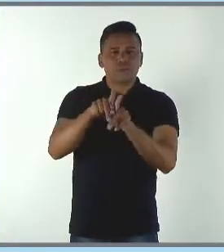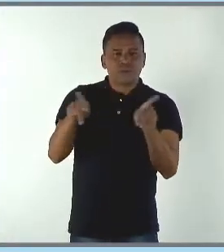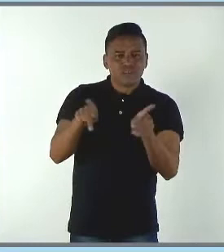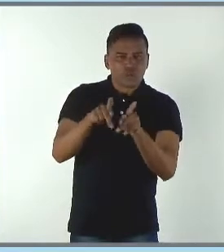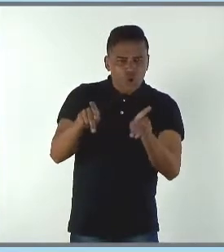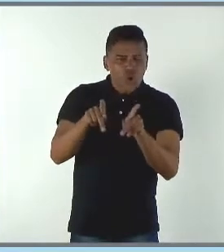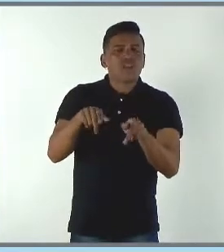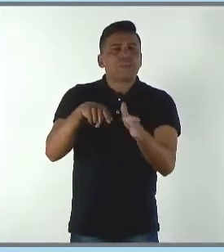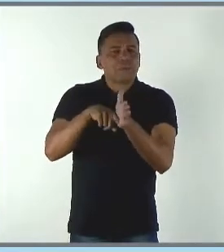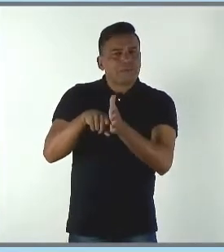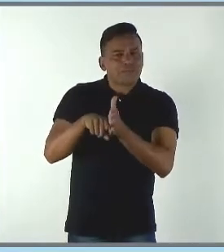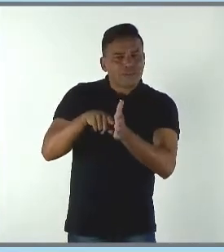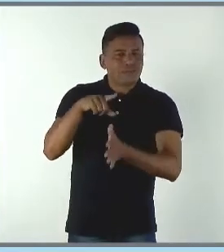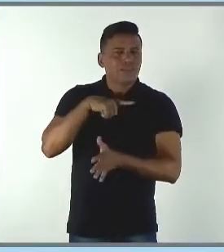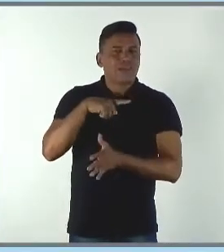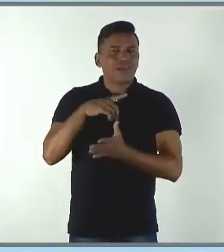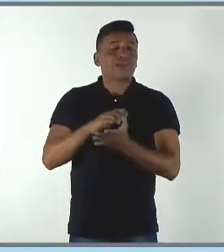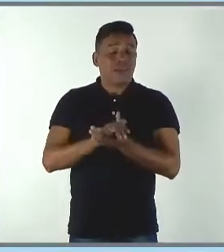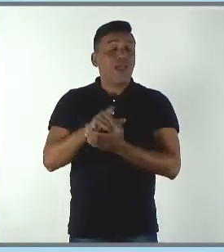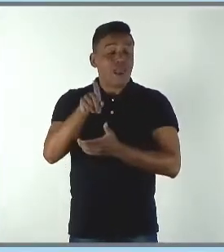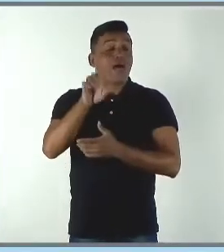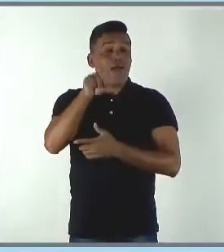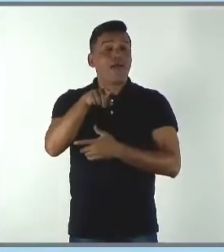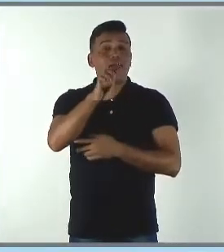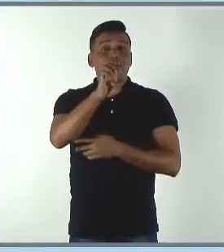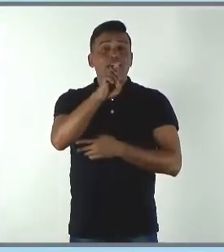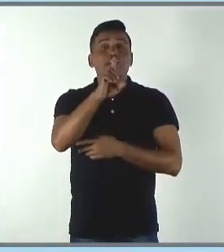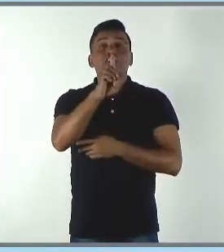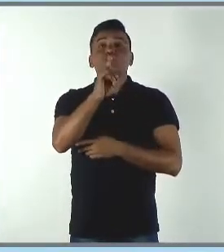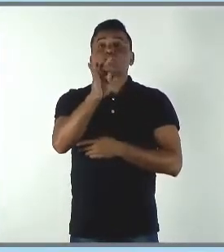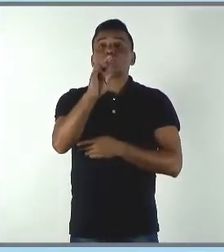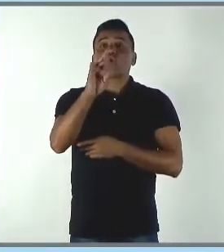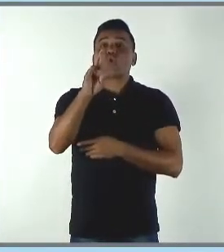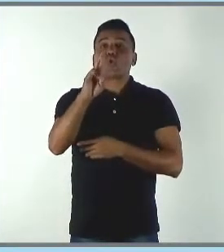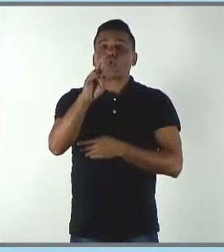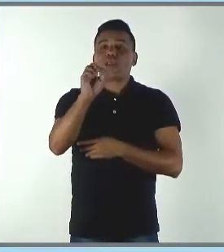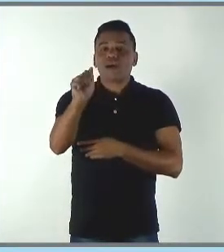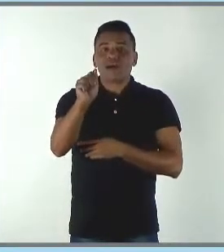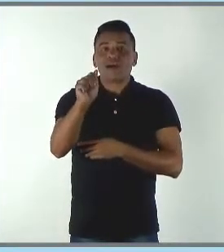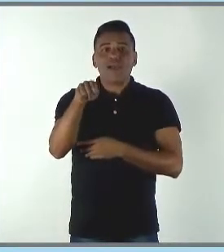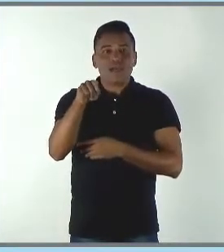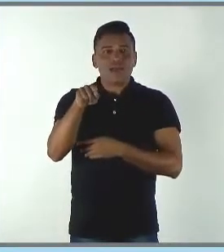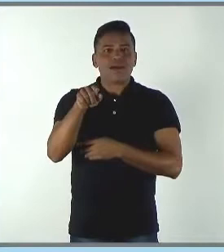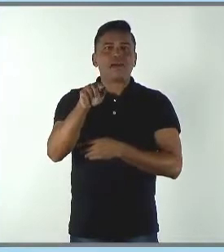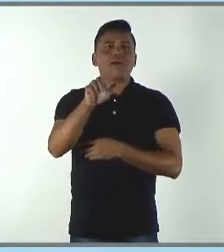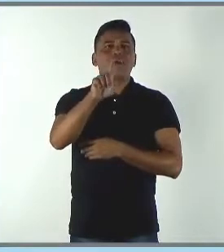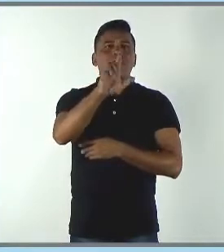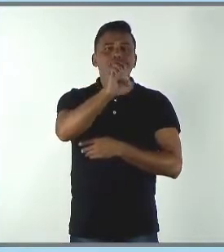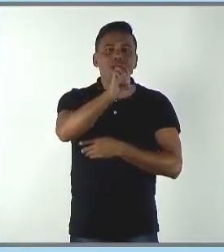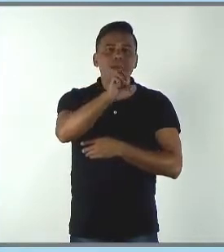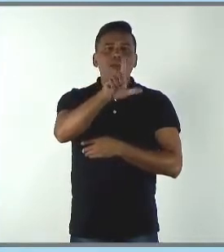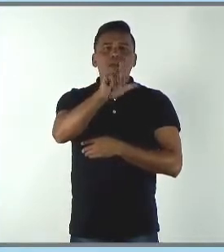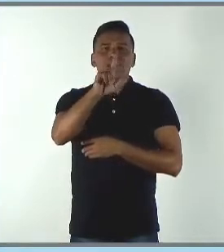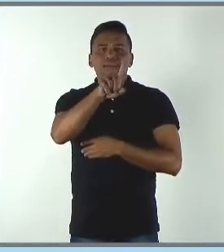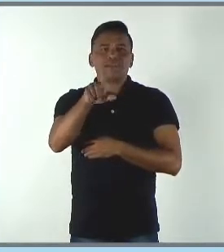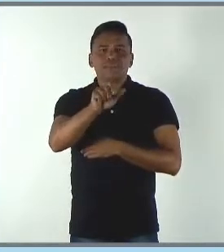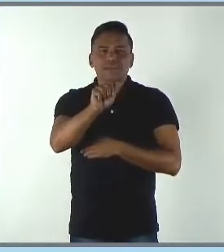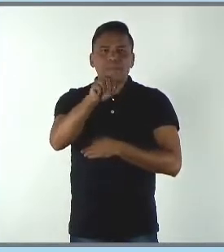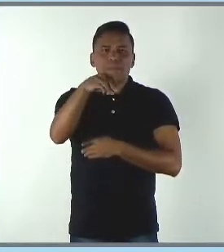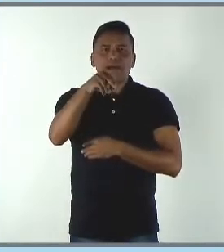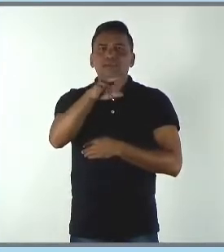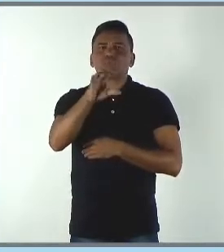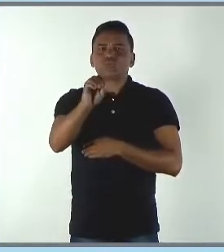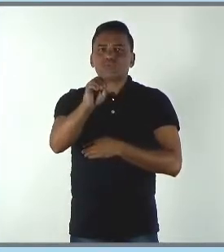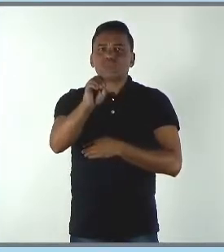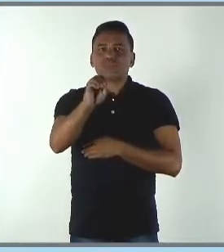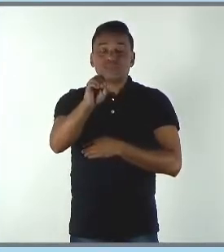interessante, porque ela é editora hoje, é a professora Iris Amâncio. Ela tem, inclusive, um artigo que está para sair, num